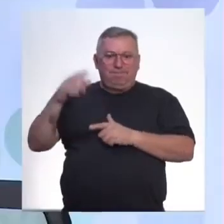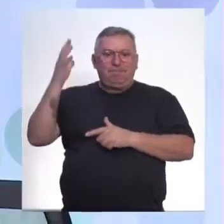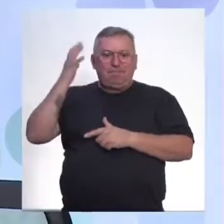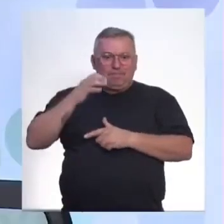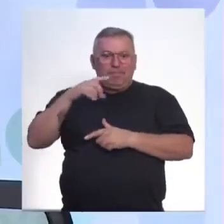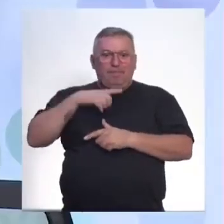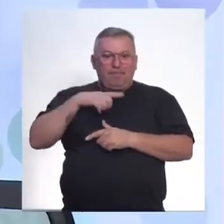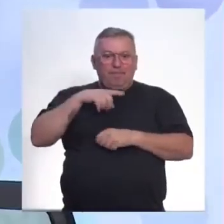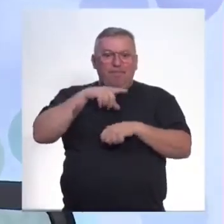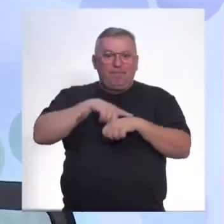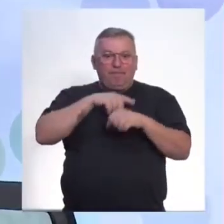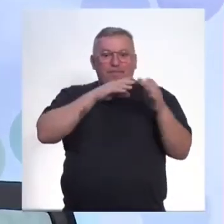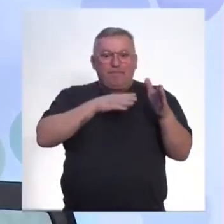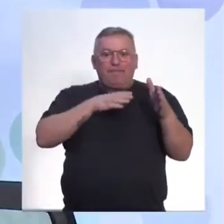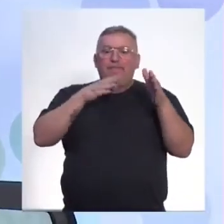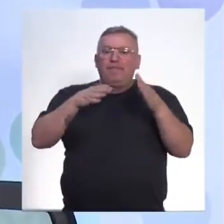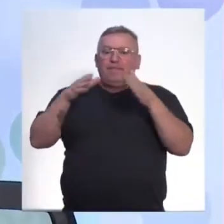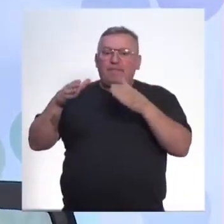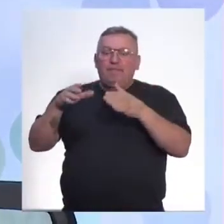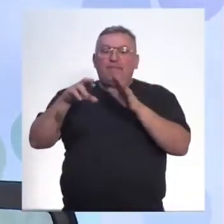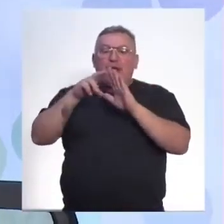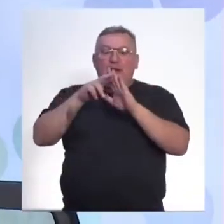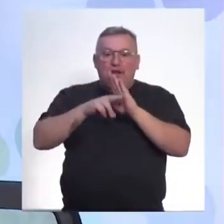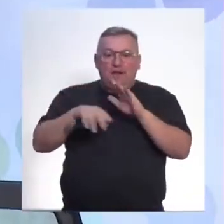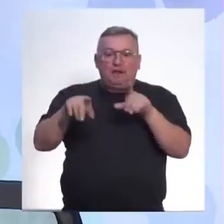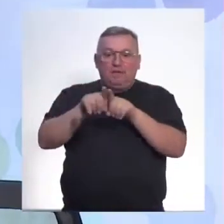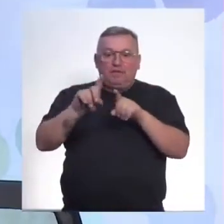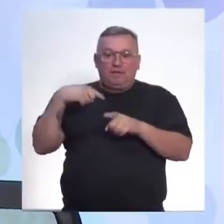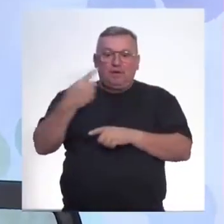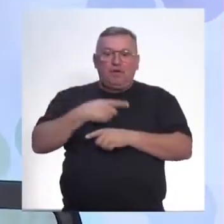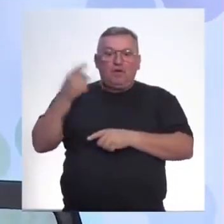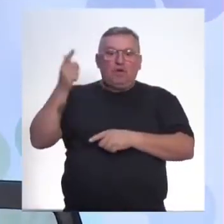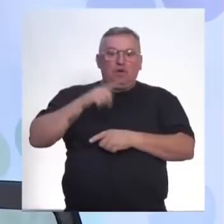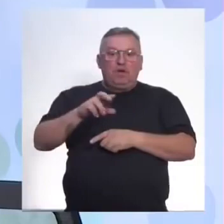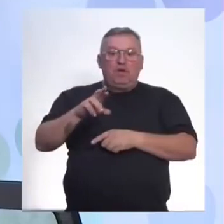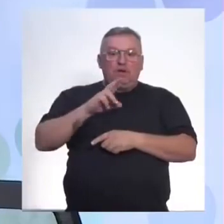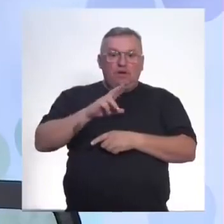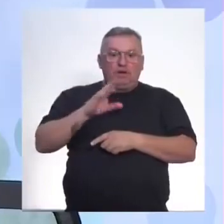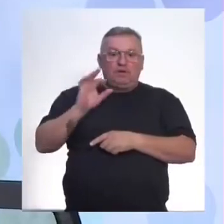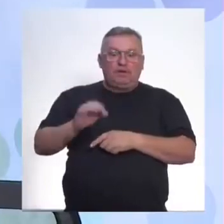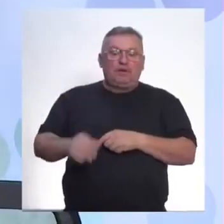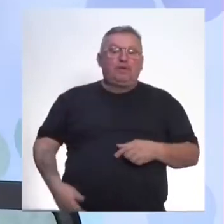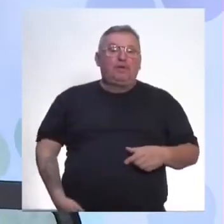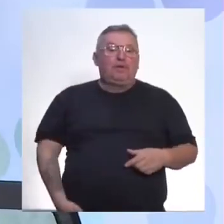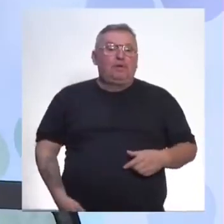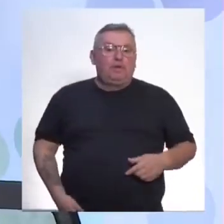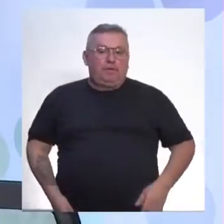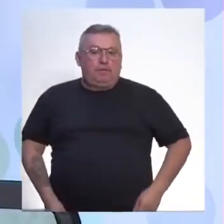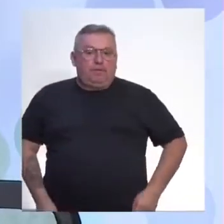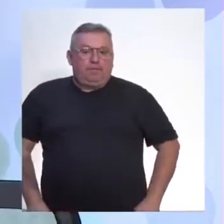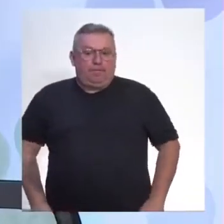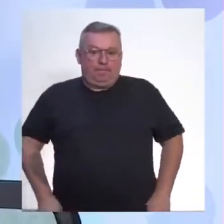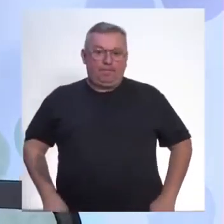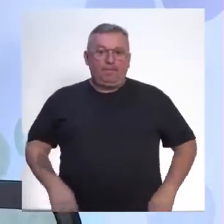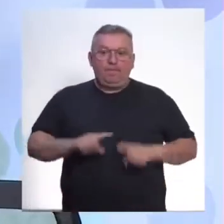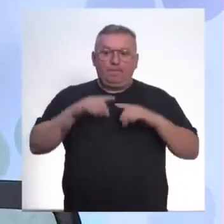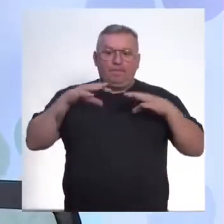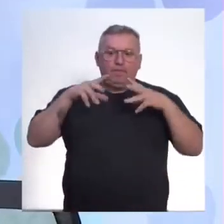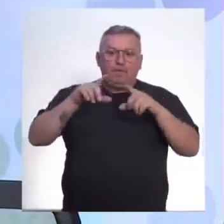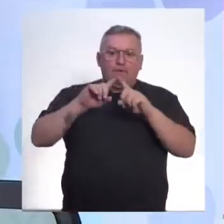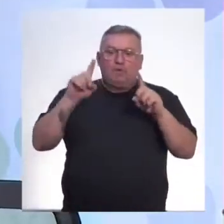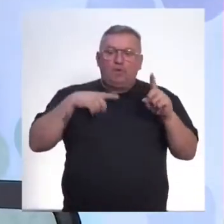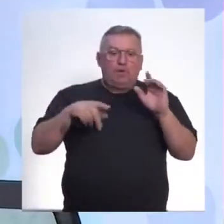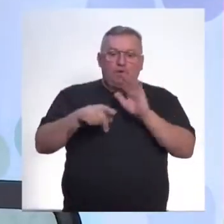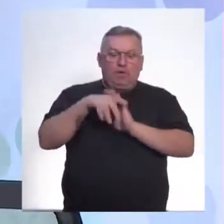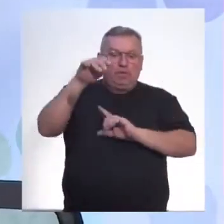uma ordem, tem que estabelecer uma regra para que a gente chegue no resultado esperado na resposta correta. Em tudo, não é só no